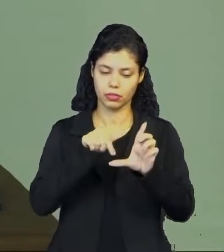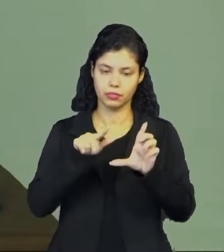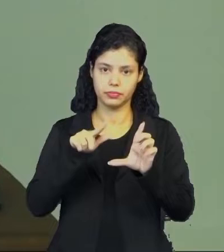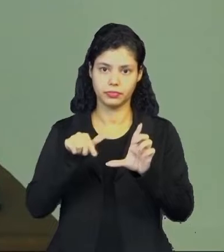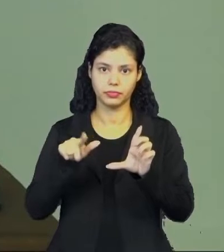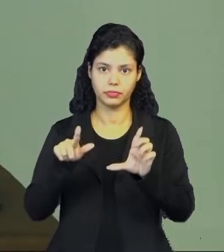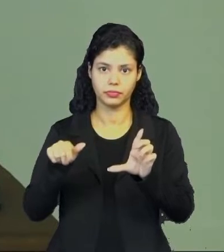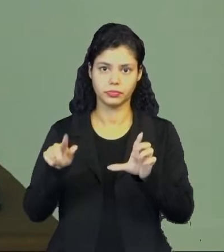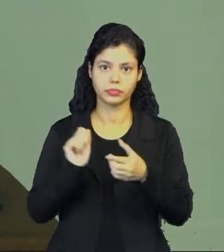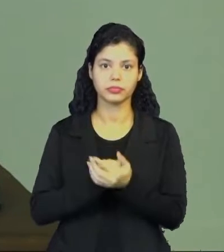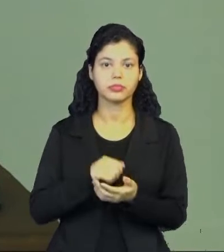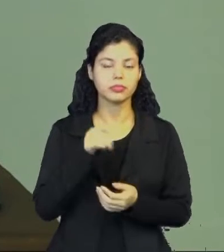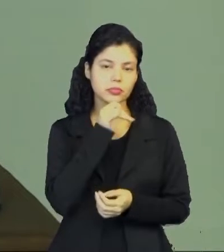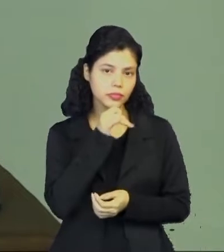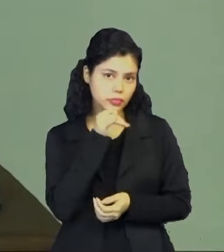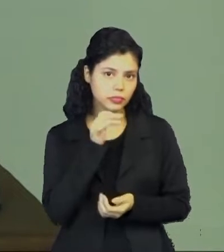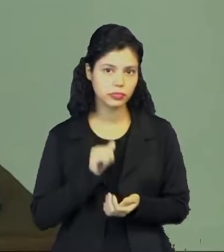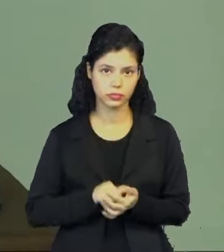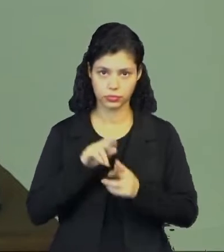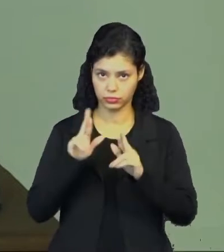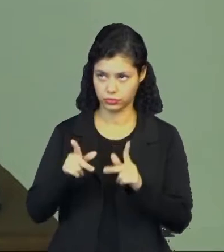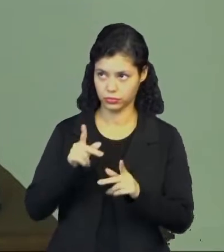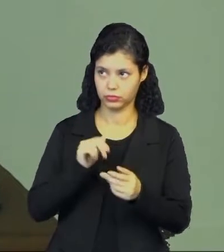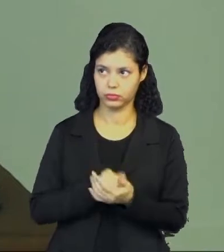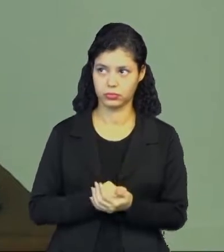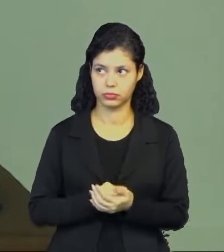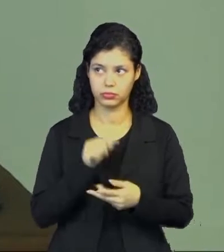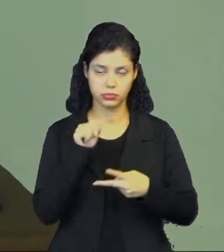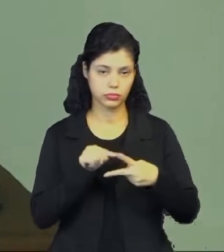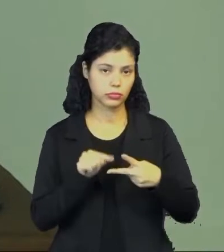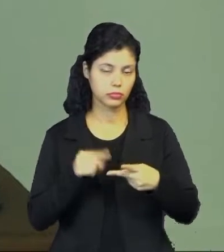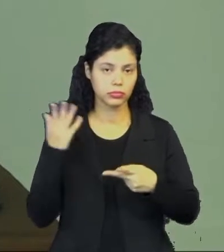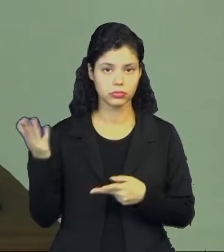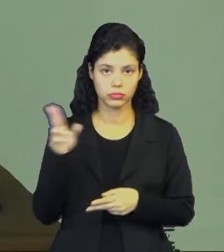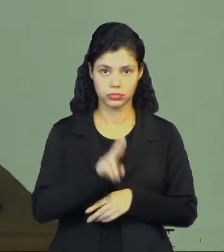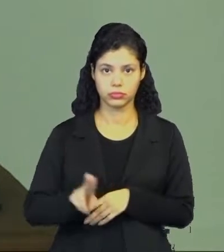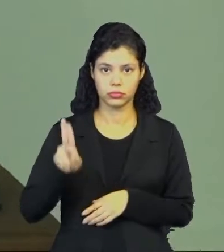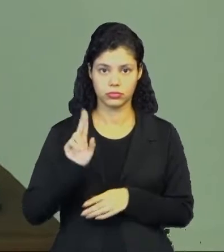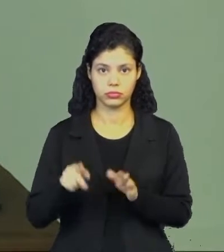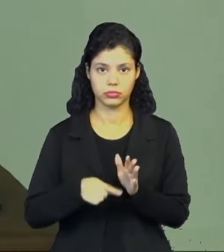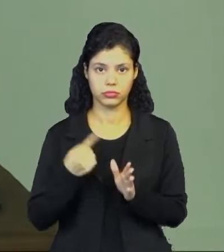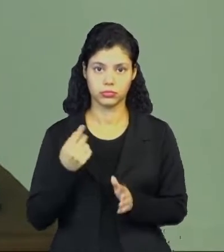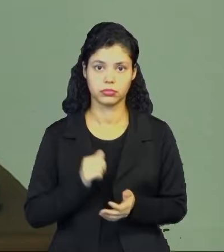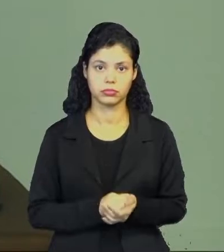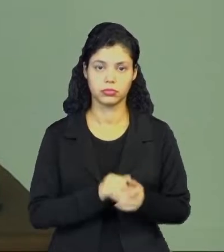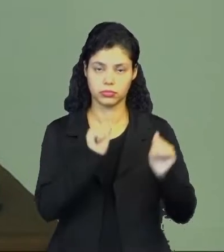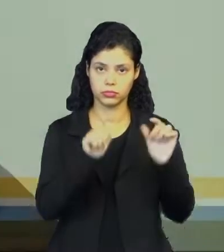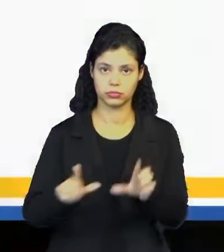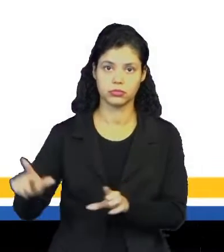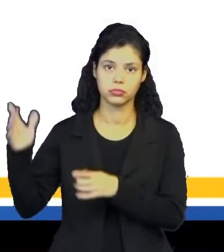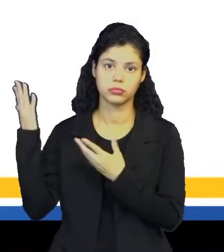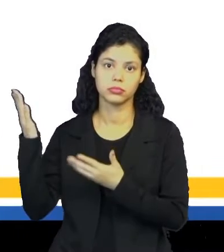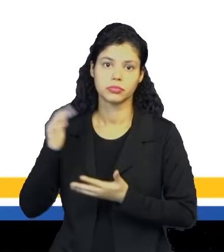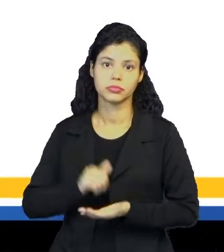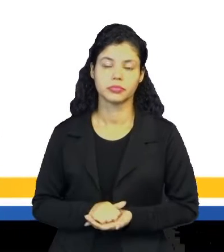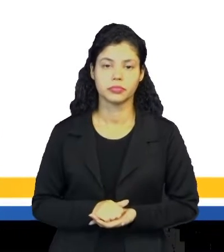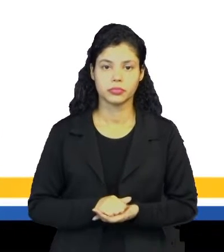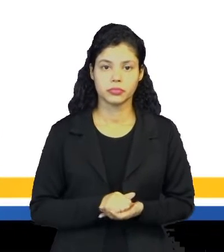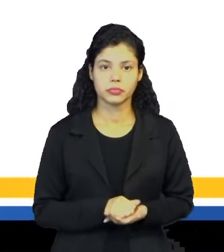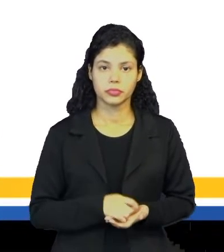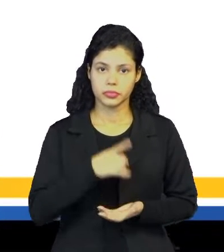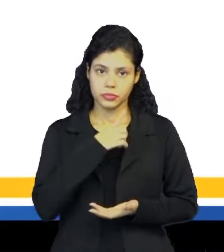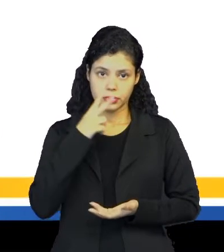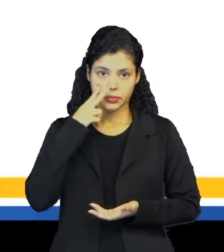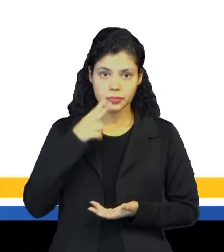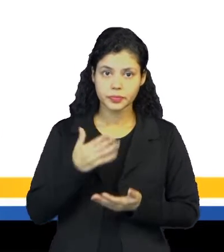vai pegar um exemplo para você entender a diferença desses gráficos e tabelas usados aí. O primeiro exemplo, acompanha comigo aí na tela. A